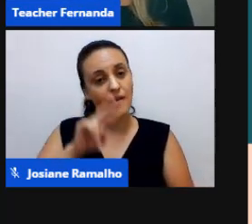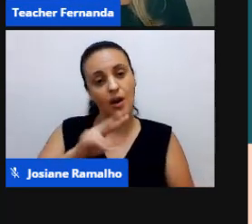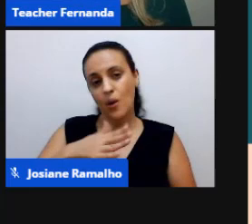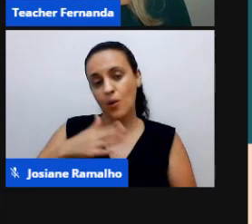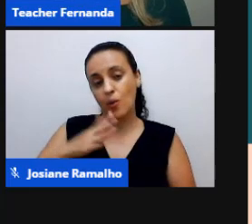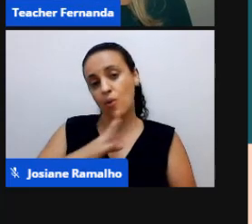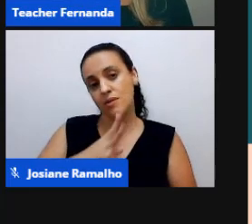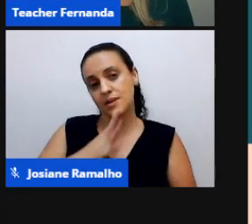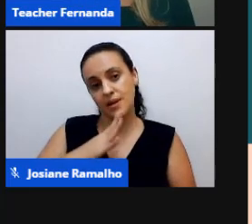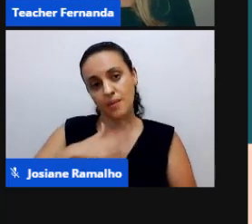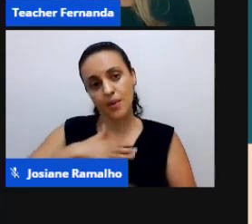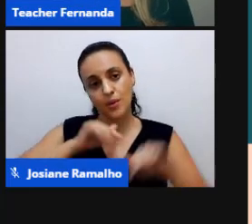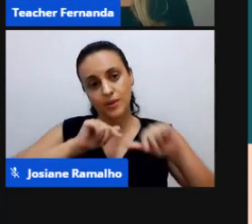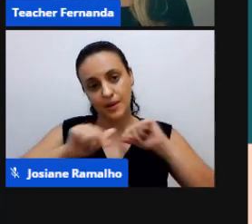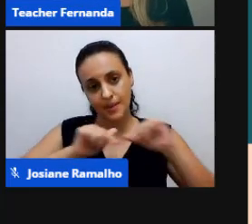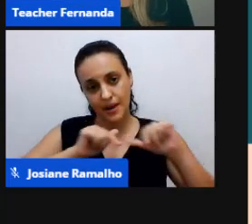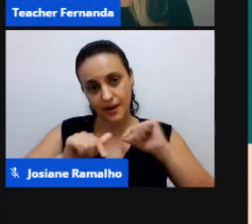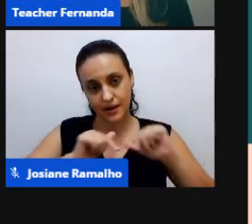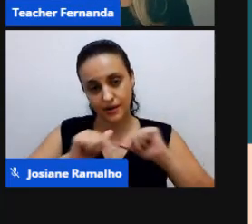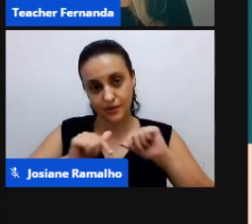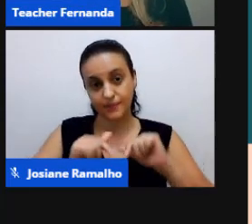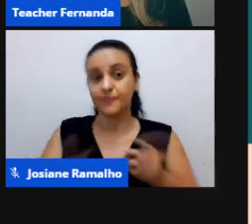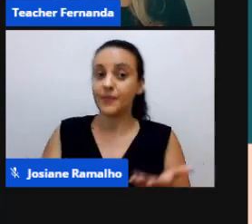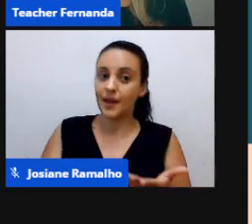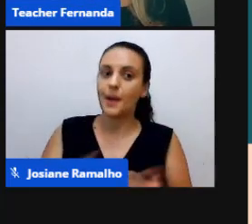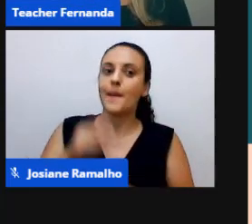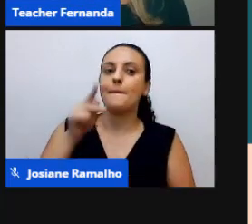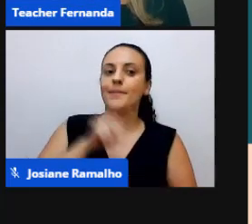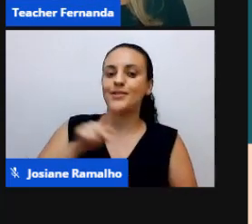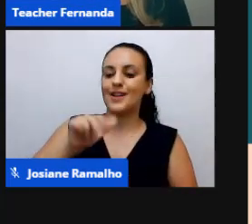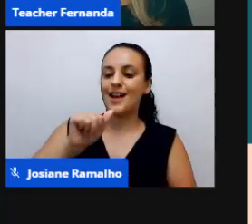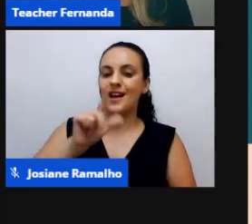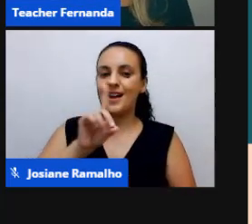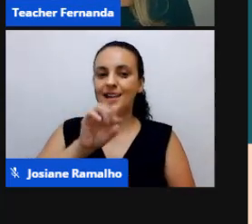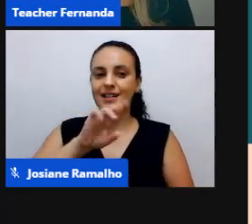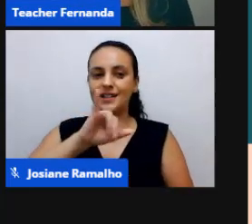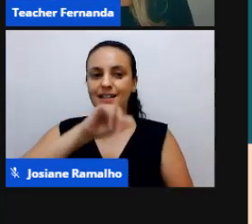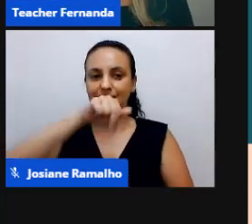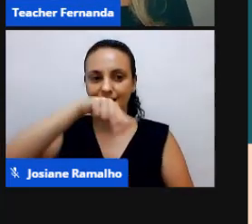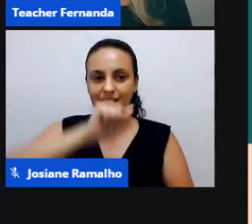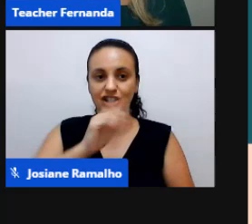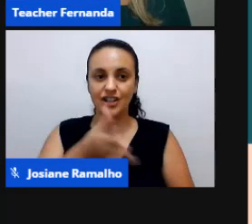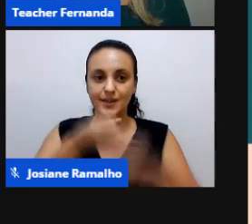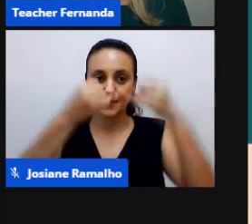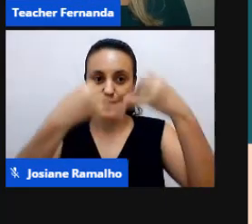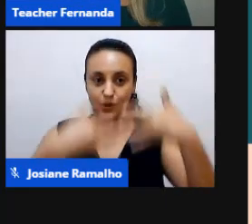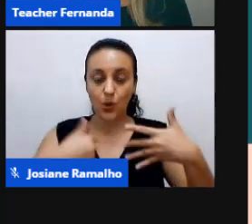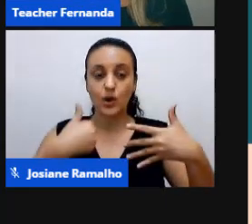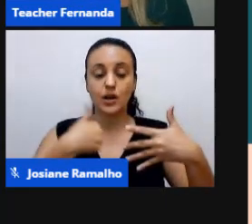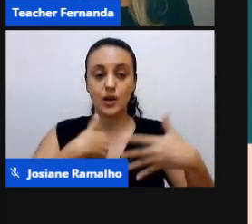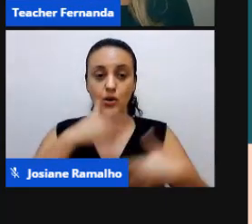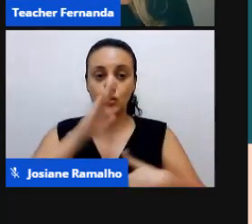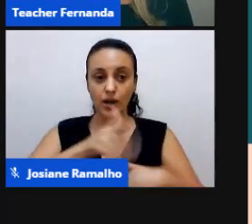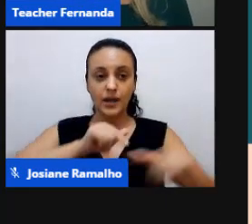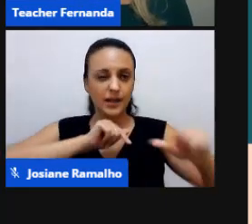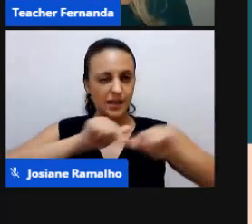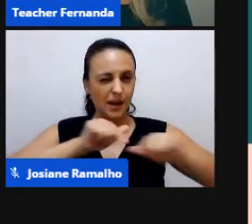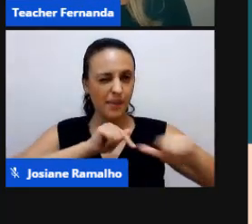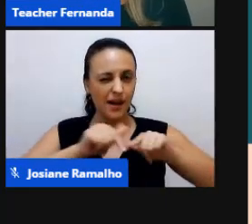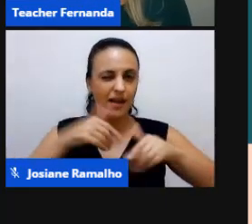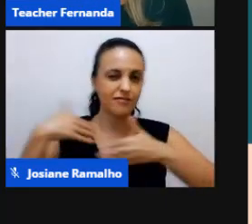certo? Dentre elas, como a professora Adriana já mencionou, eu tive a oportunidade de estar na rede por algum tempo